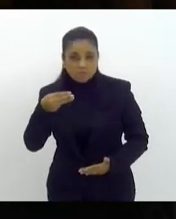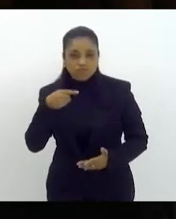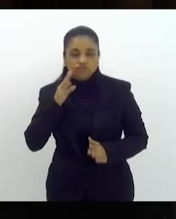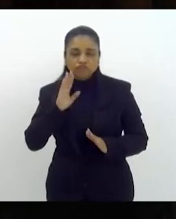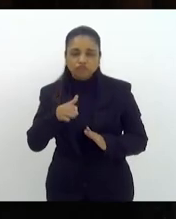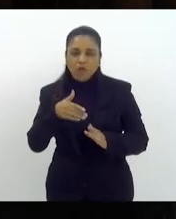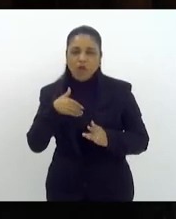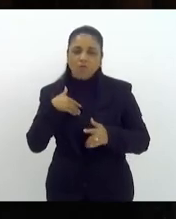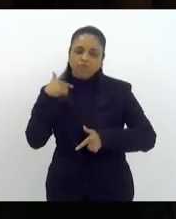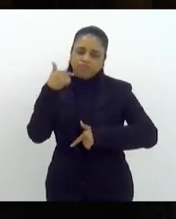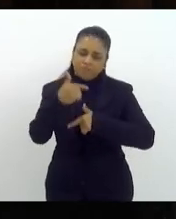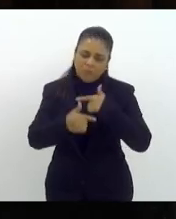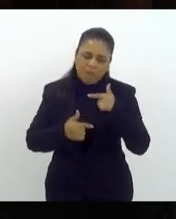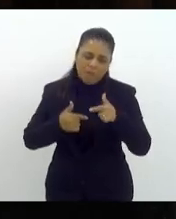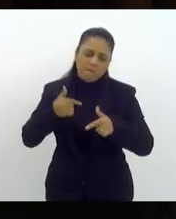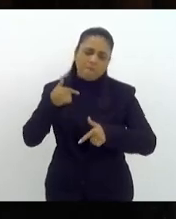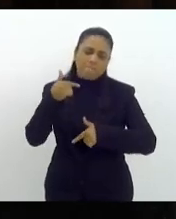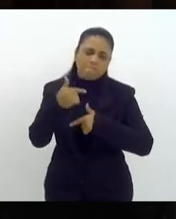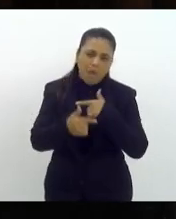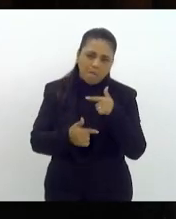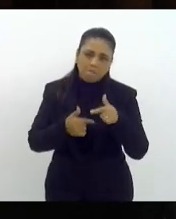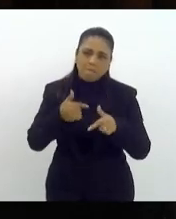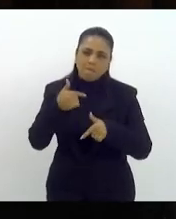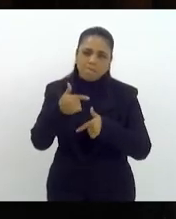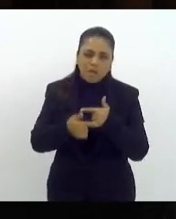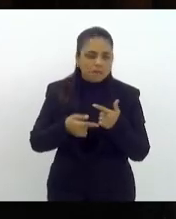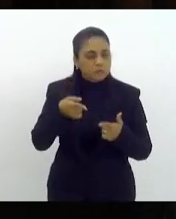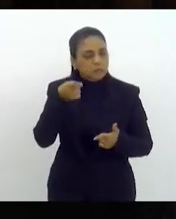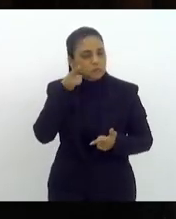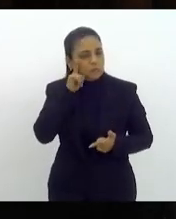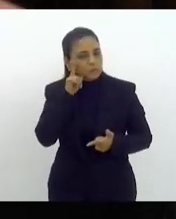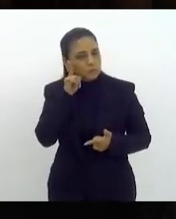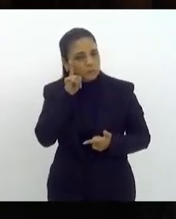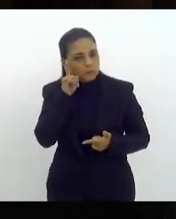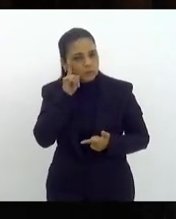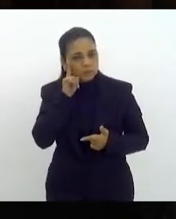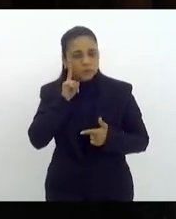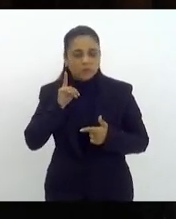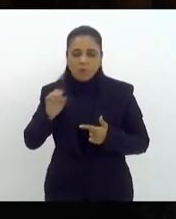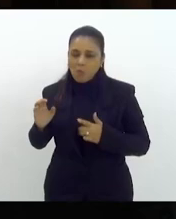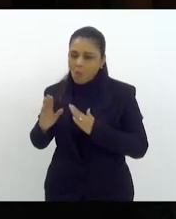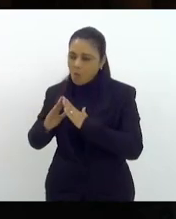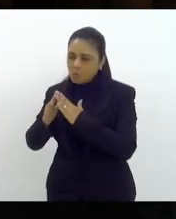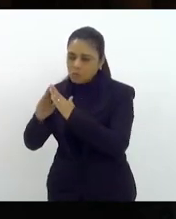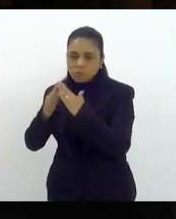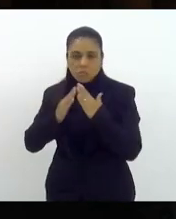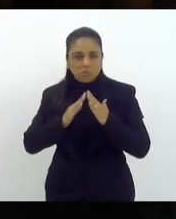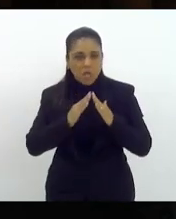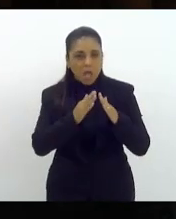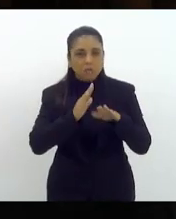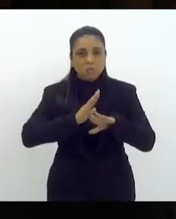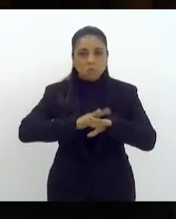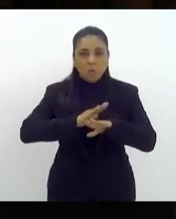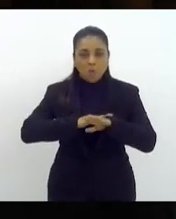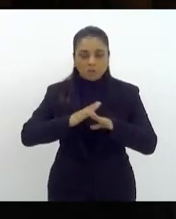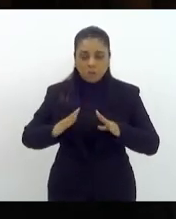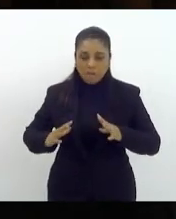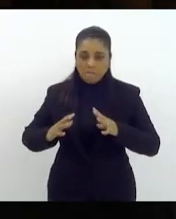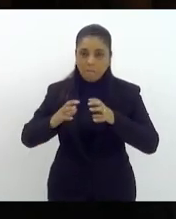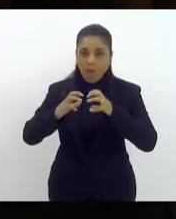tempo enxugando o gelo todos os dias nas comunidades nas horas de conflito